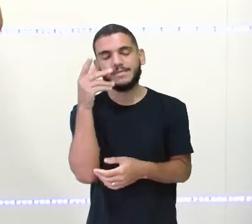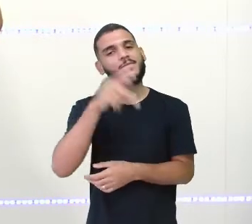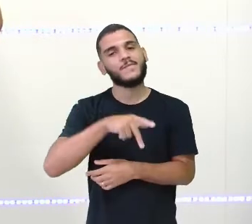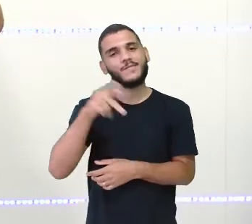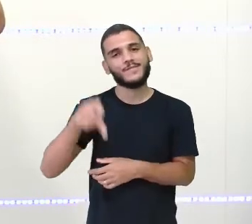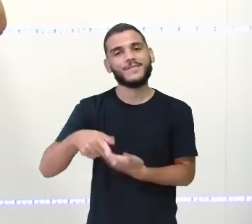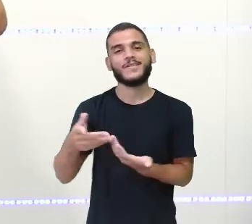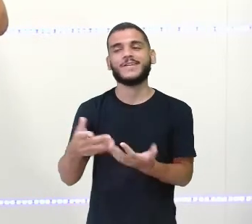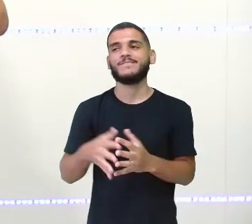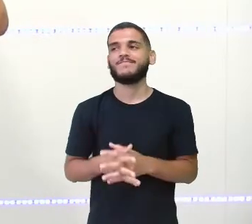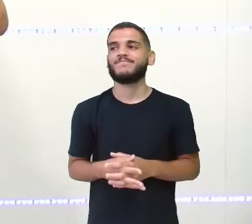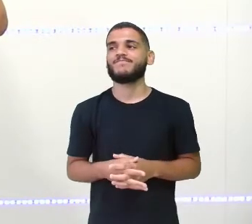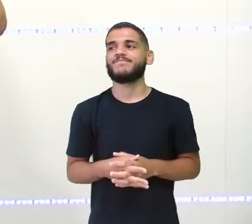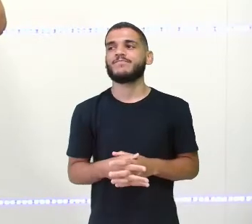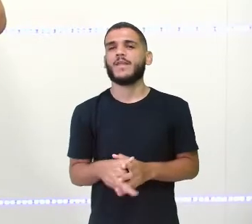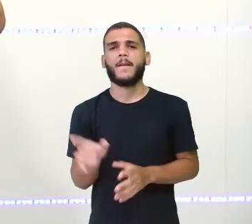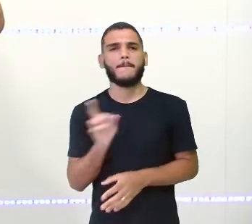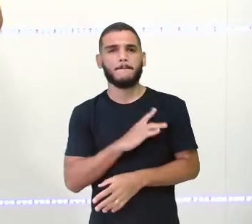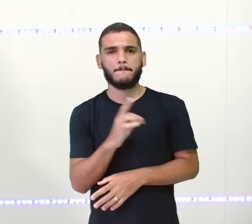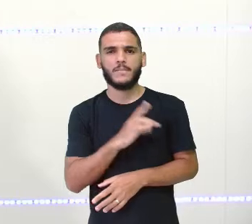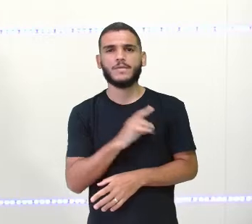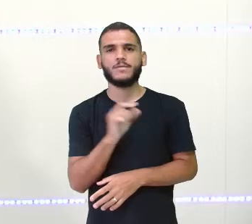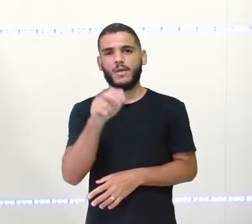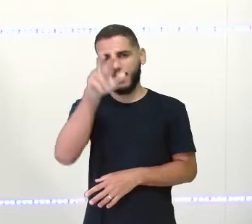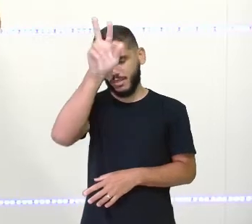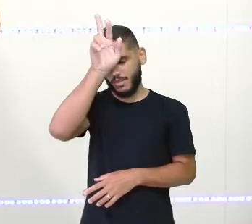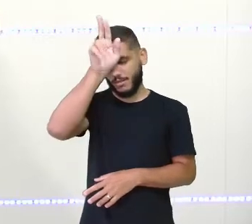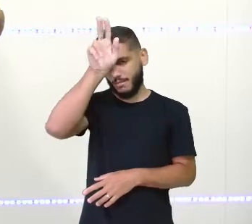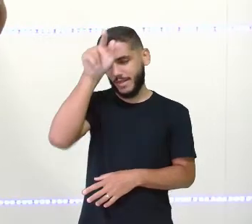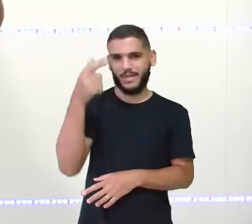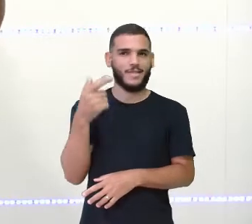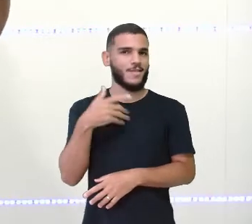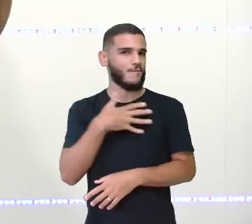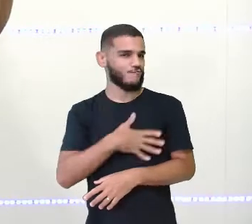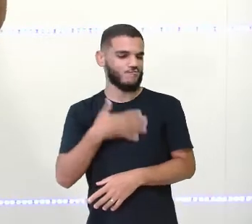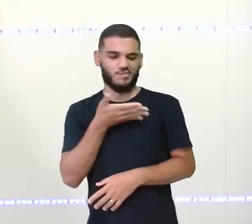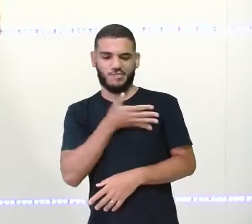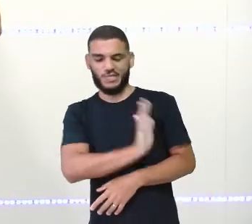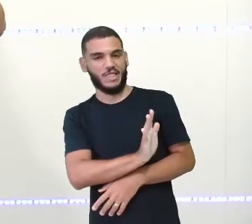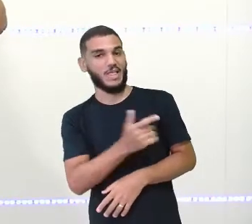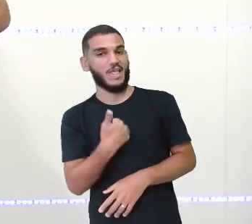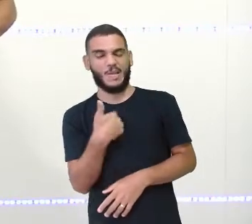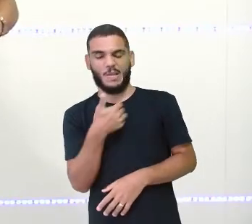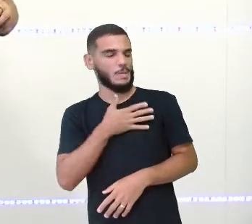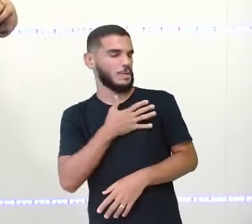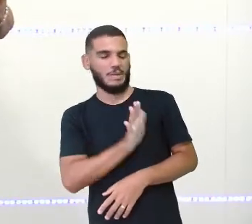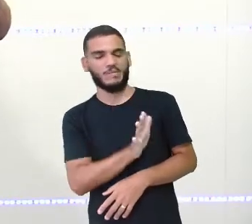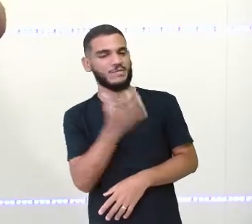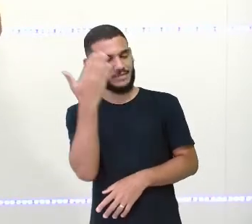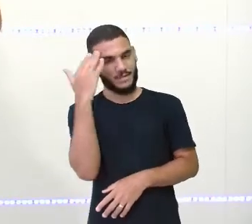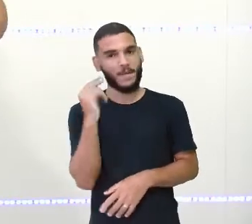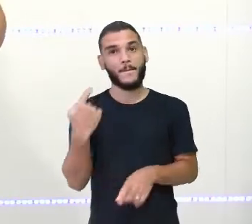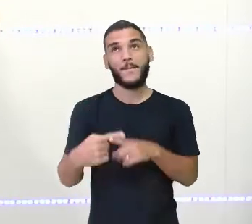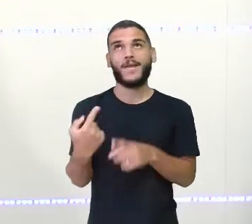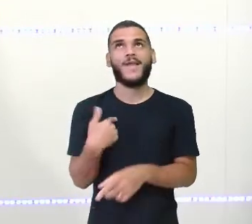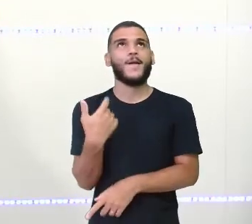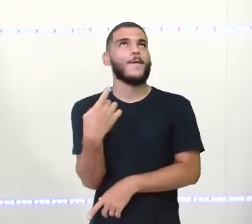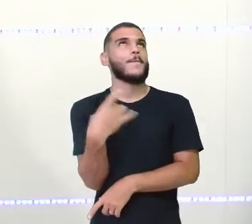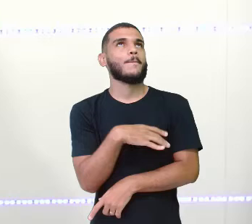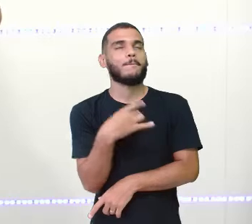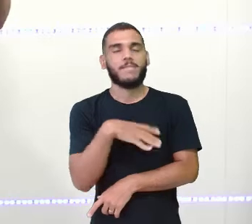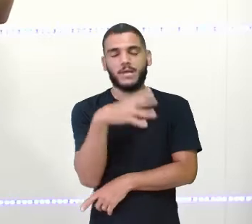Kátia, quem tem medo de barata não vai gostar. Eu, por exemplo, não gostei de saber disso, porque eu morro de medo de